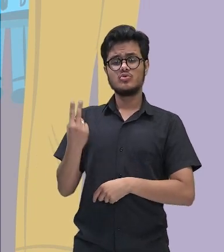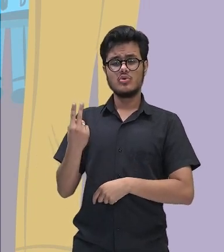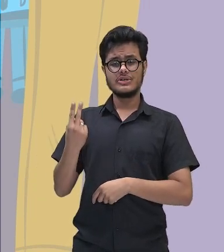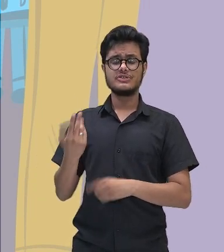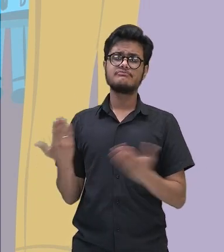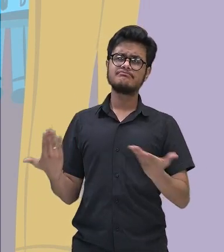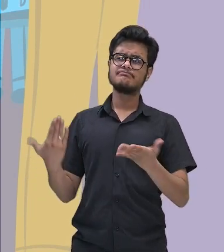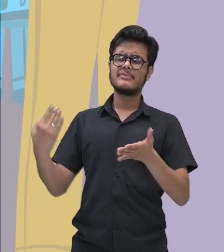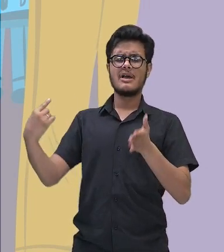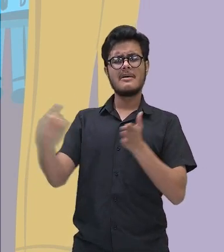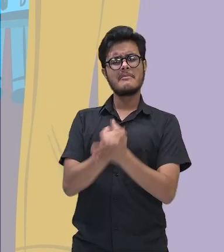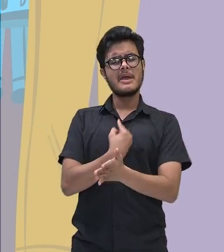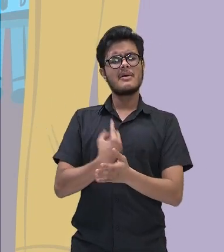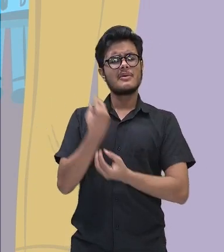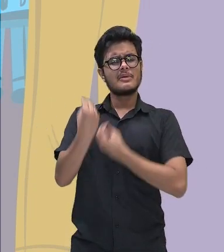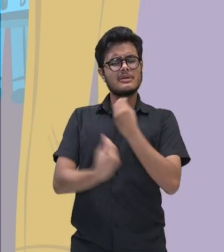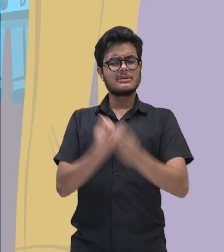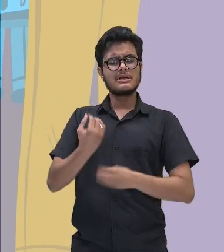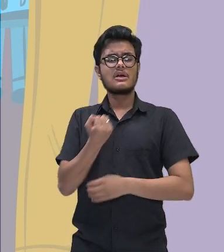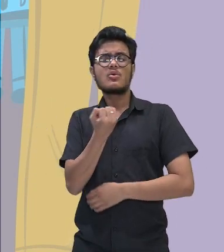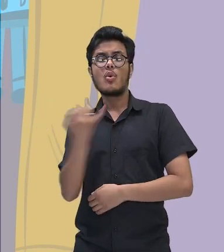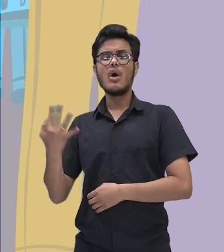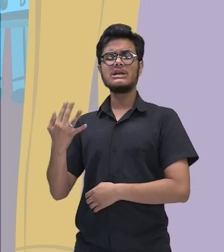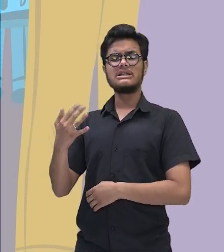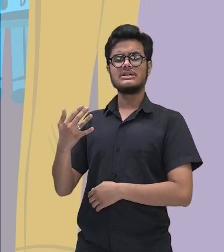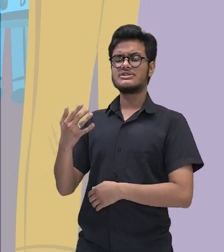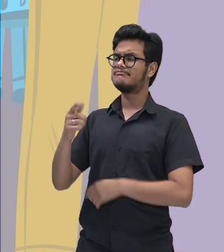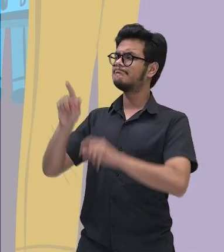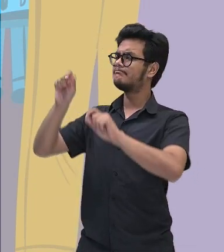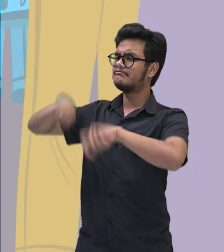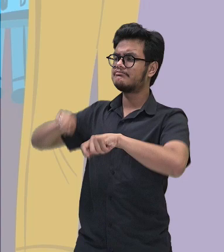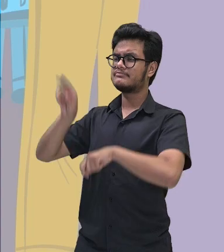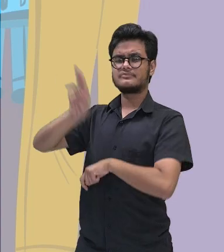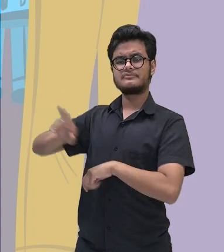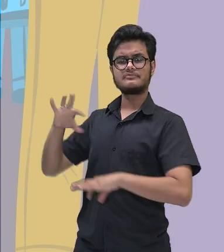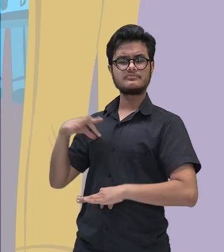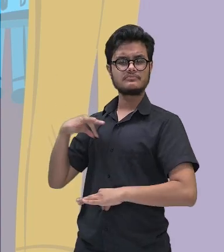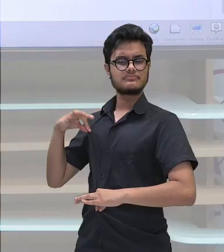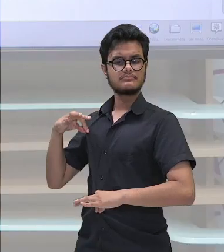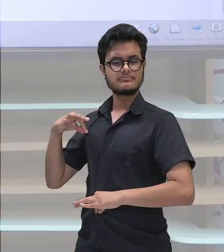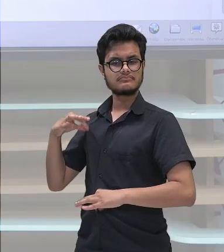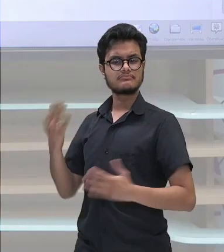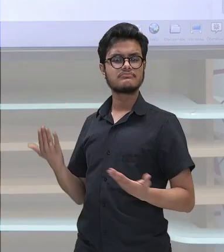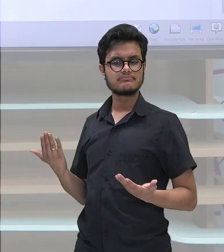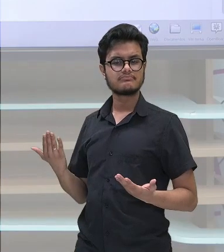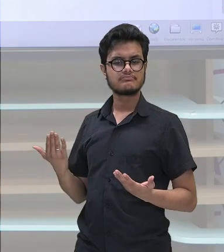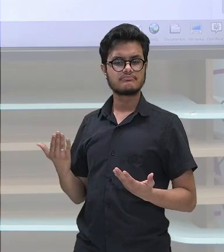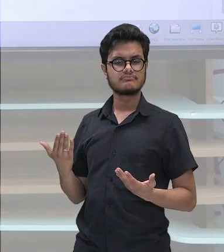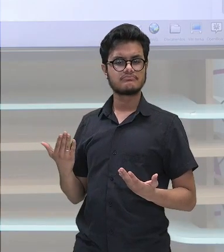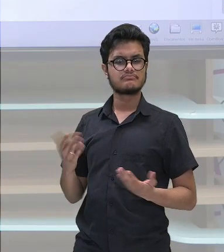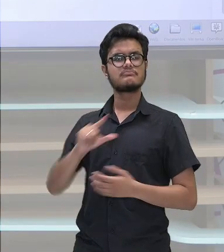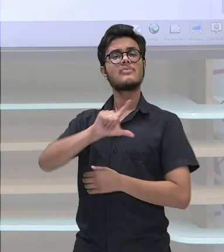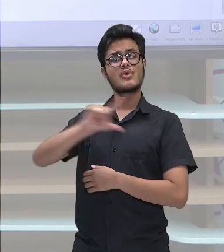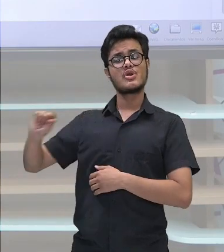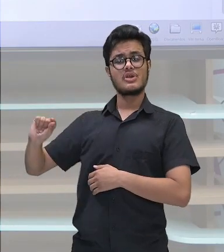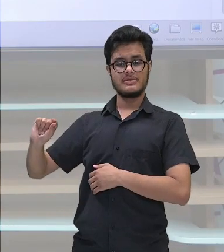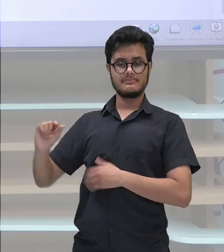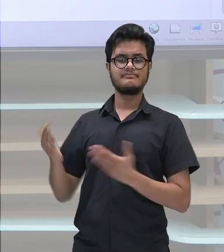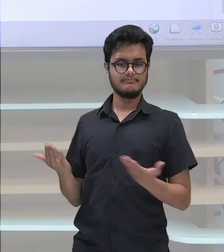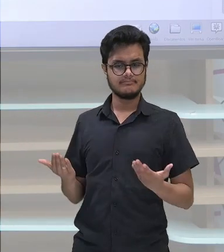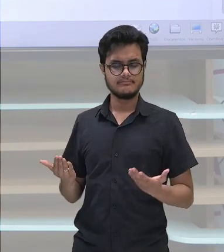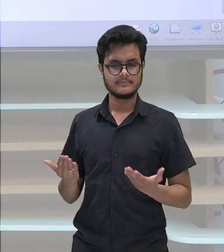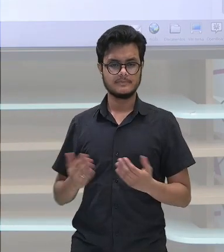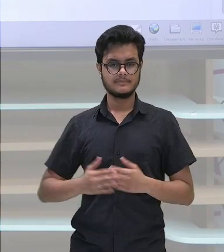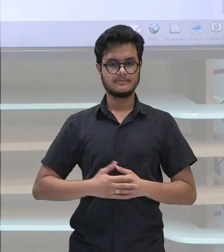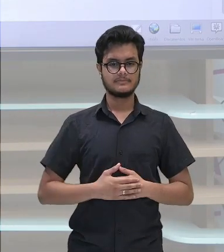vem aí a pergunta quantas opções O João tem para escolher entre calça e blusa